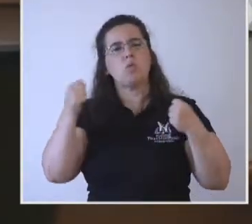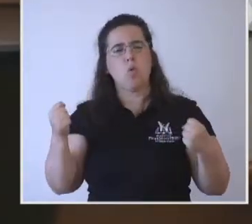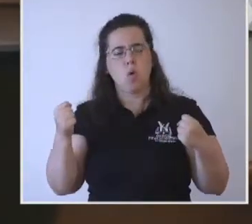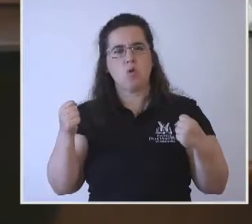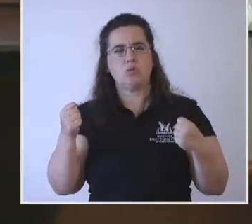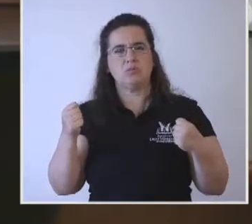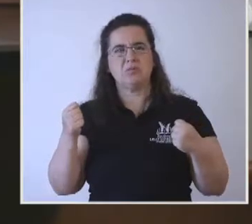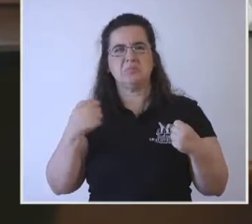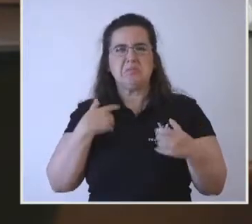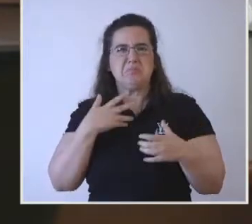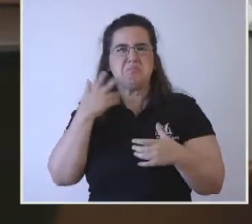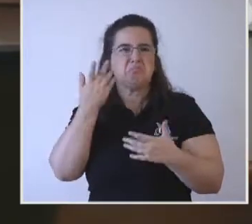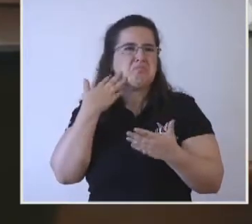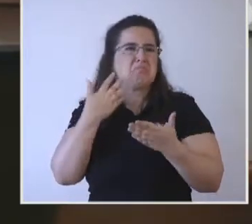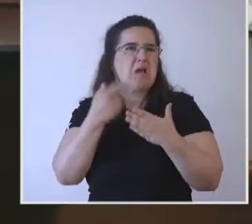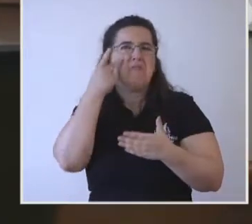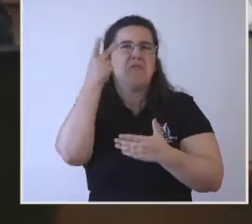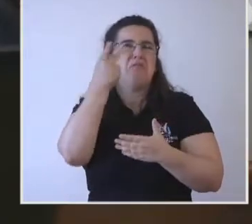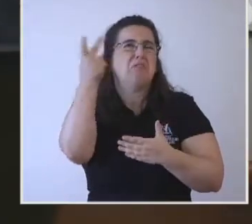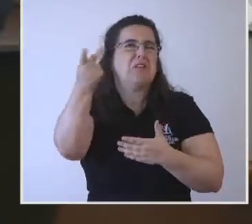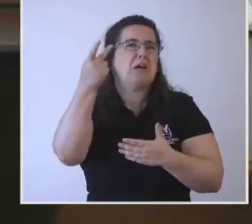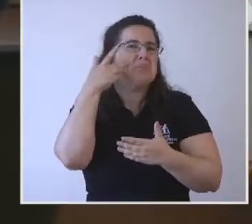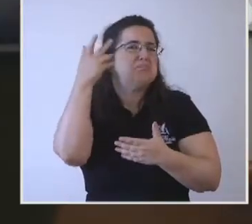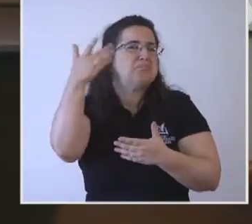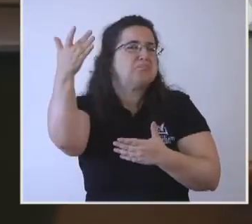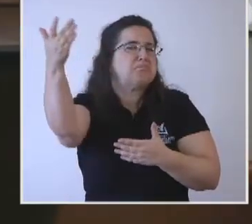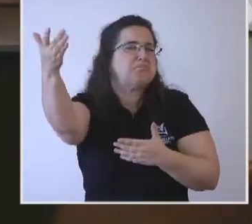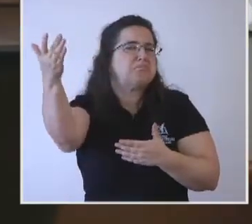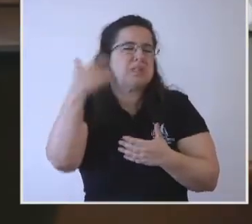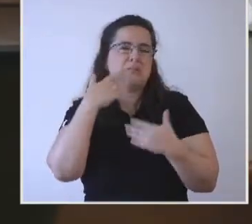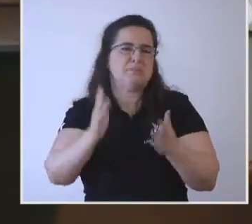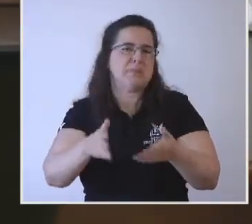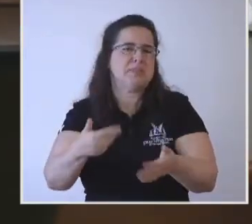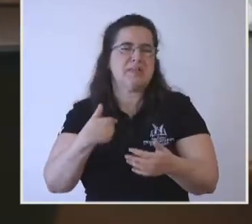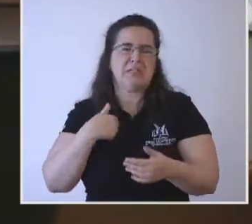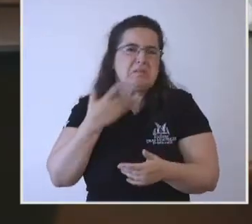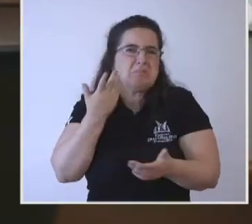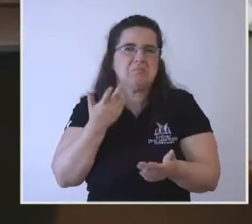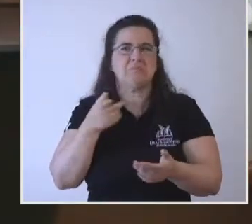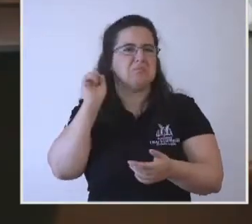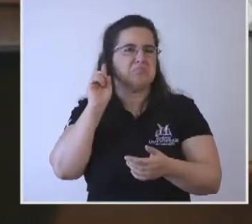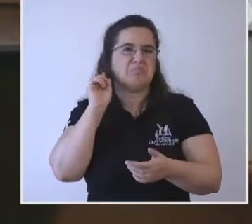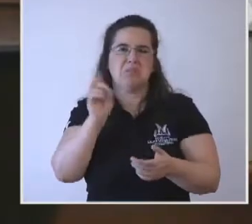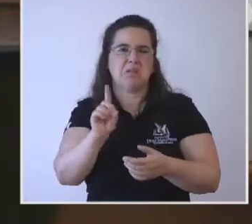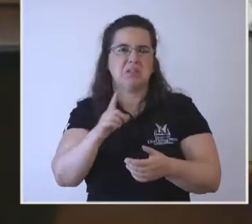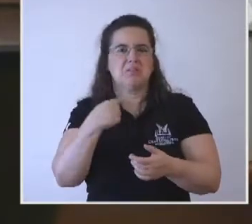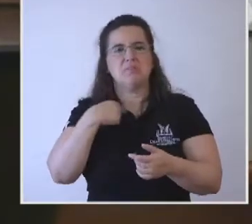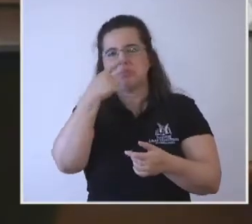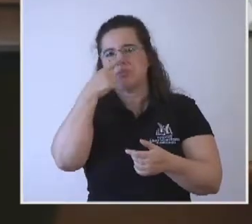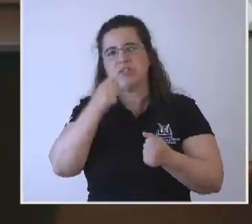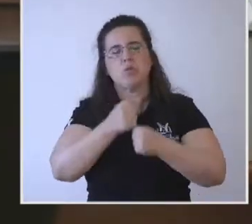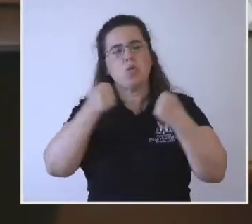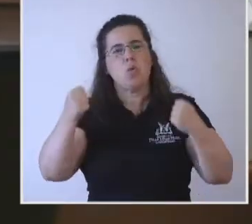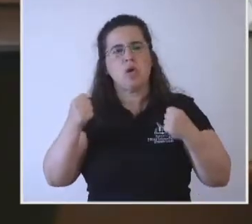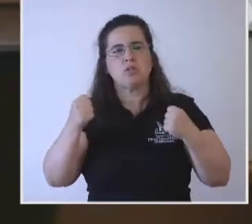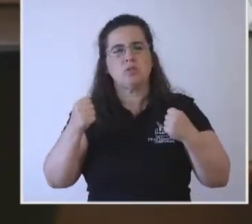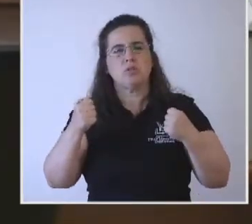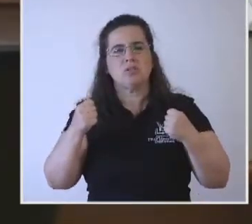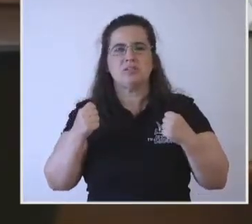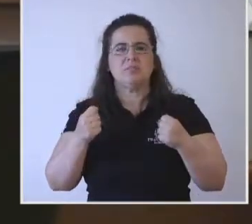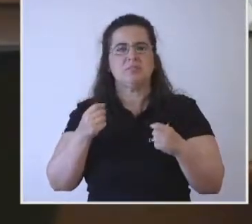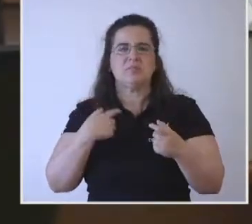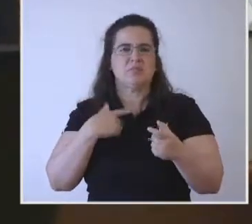só de uma coisa. Não estamos a falar de todos os outros fatores. Será que o excesso de peso nos